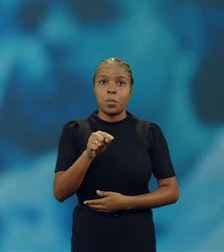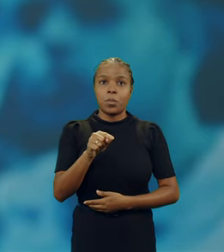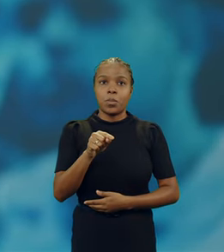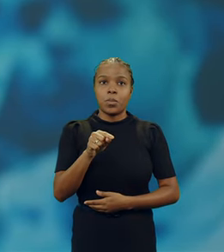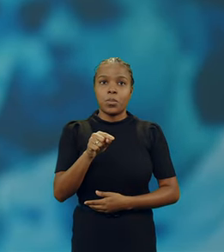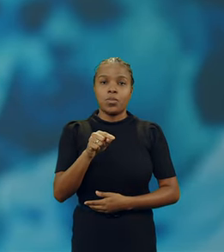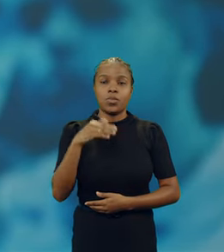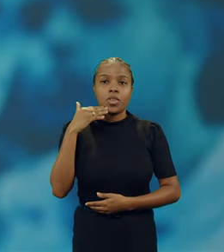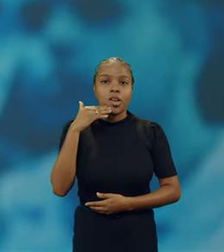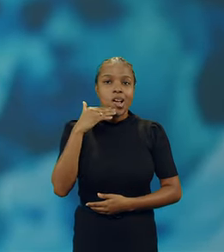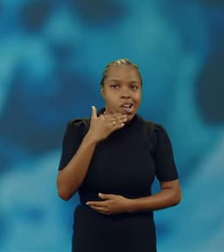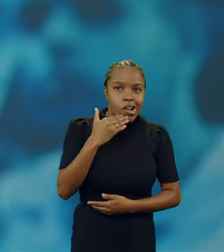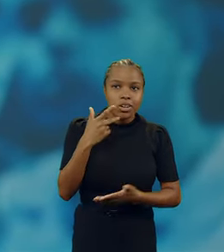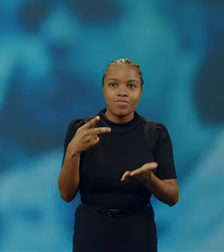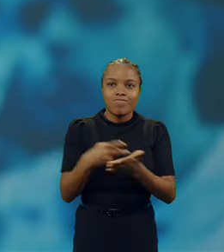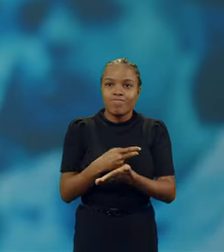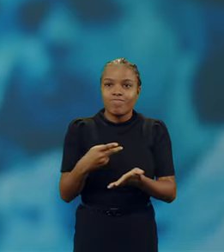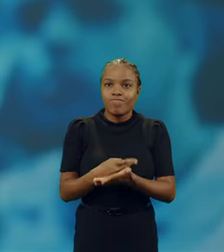redondamente errado.